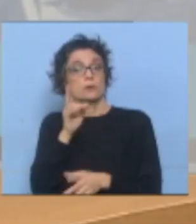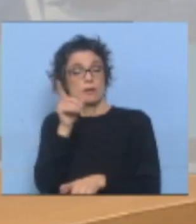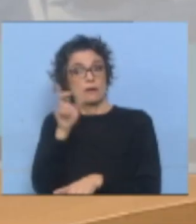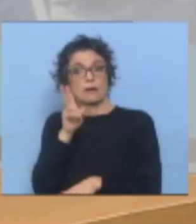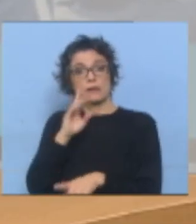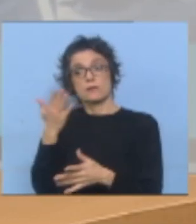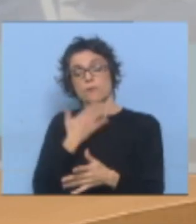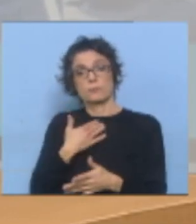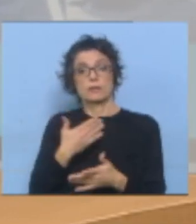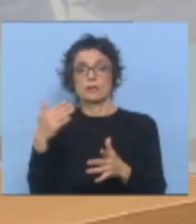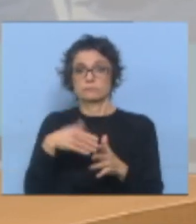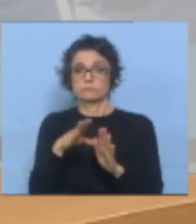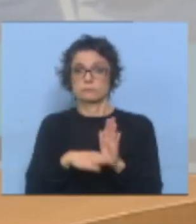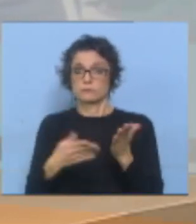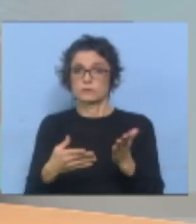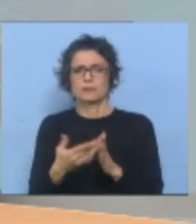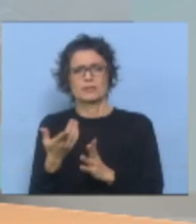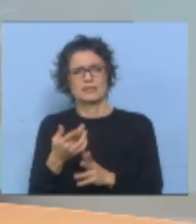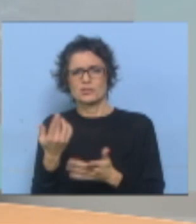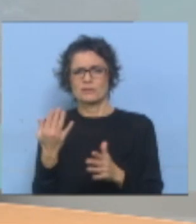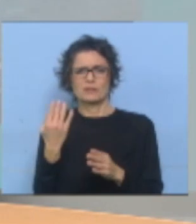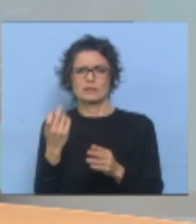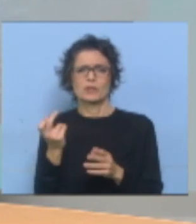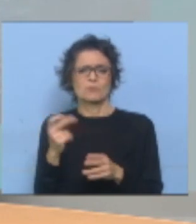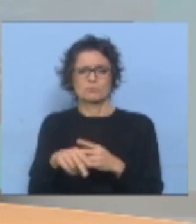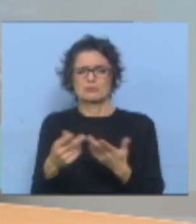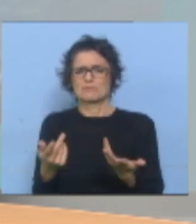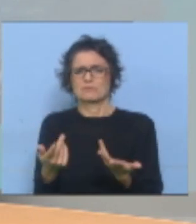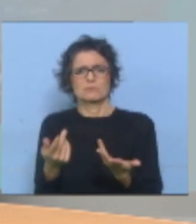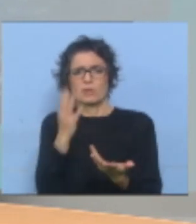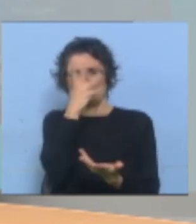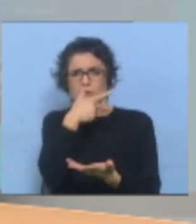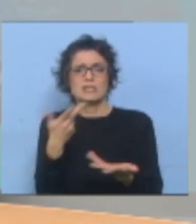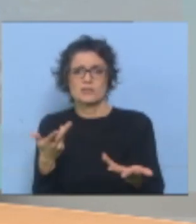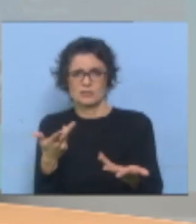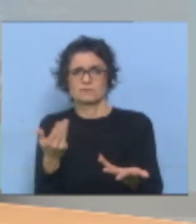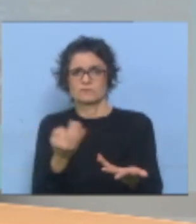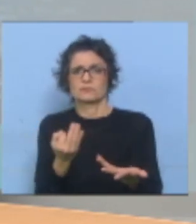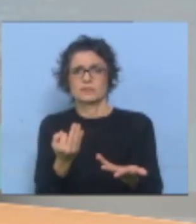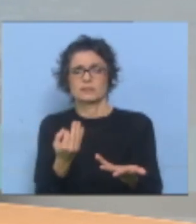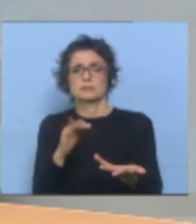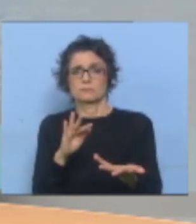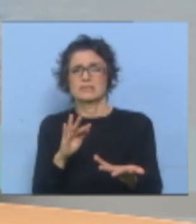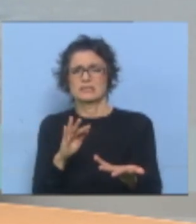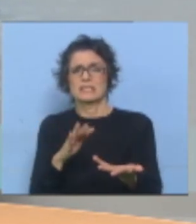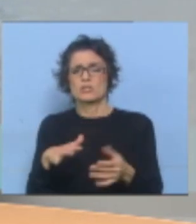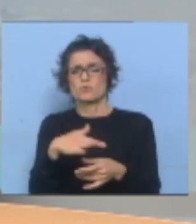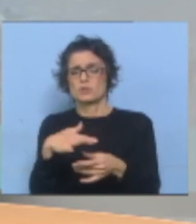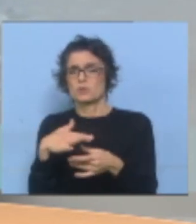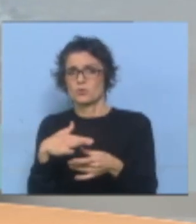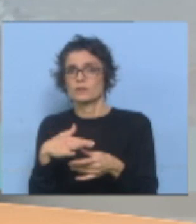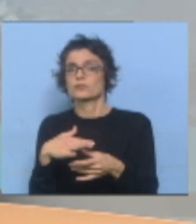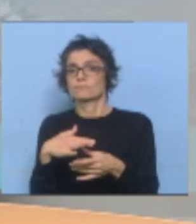entre nós. Olá, Henrique. É um episódio triste que estamos a lamentar, mas na realidade estas situações